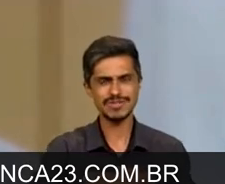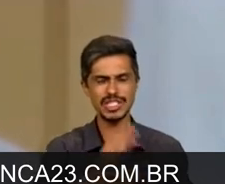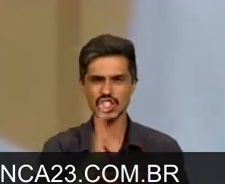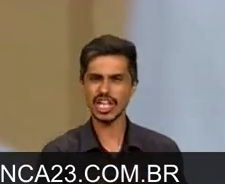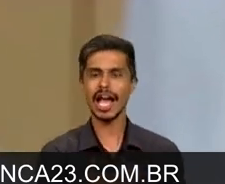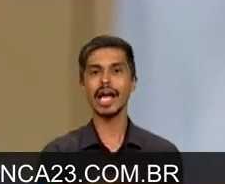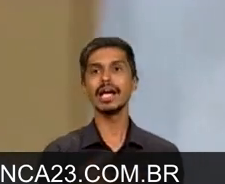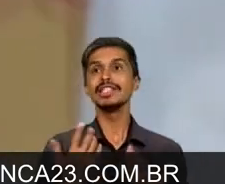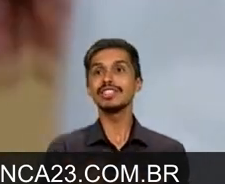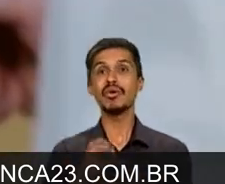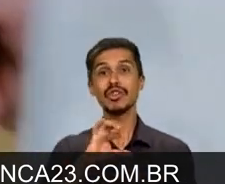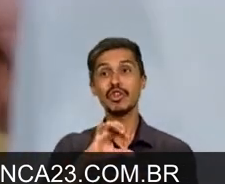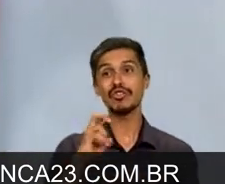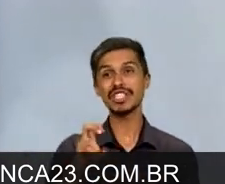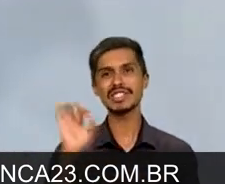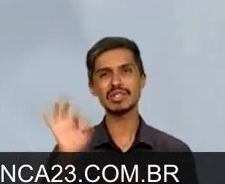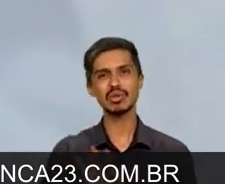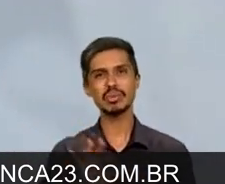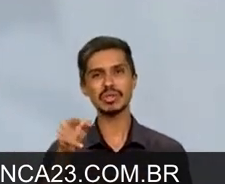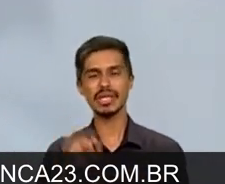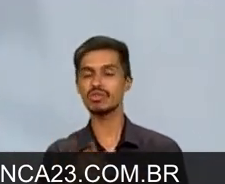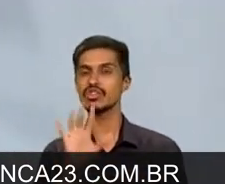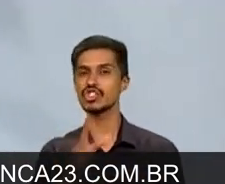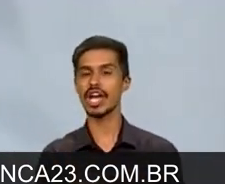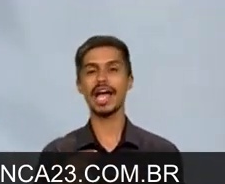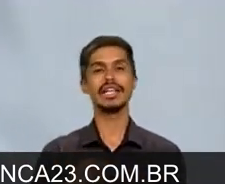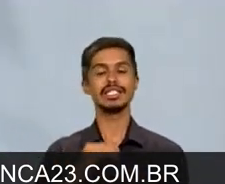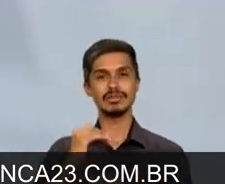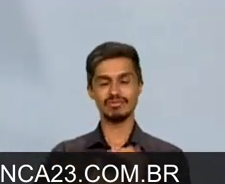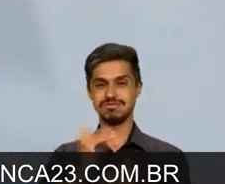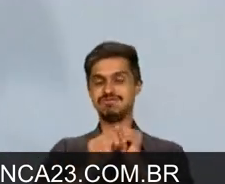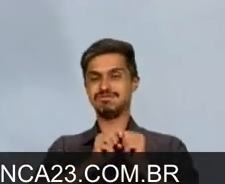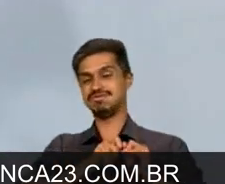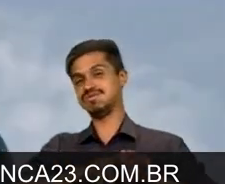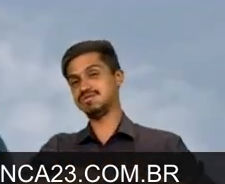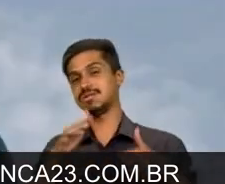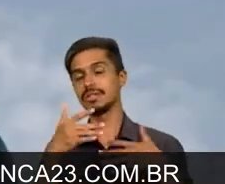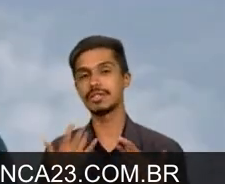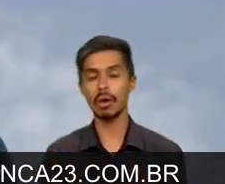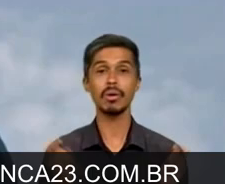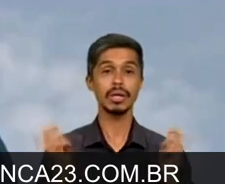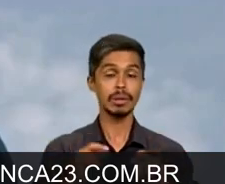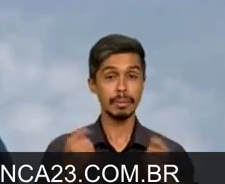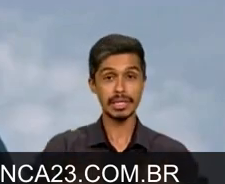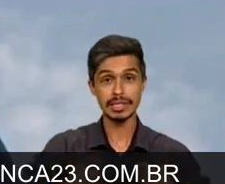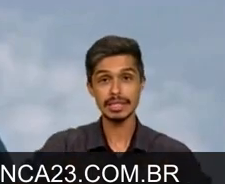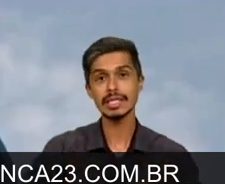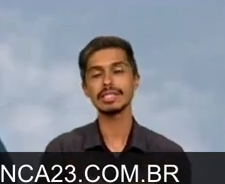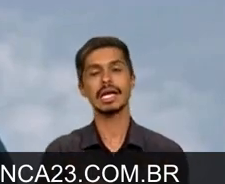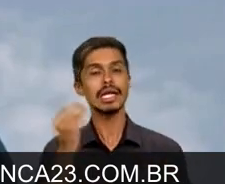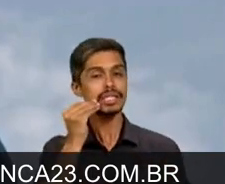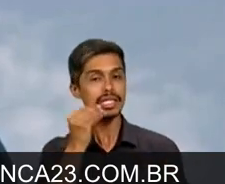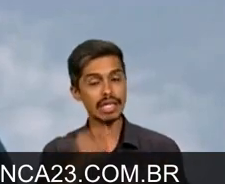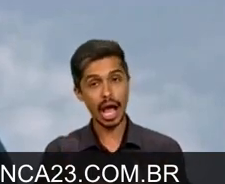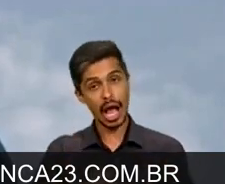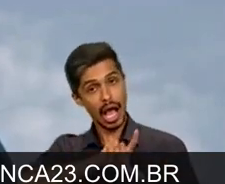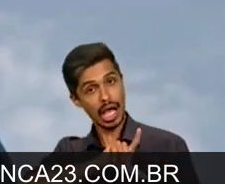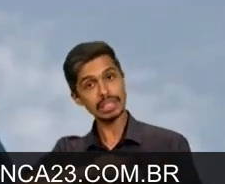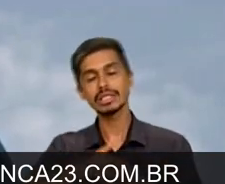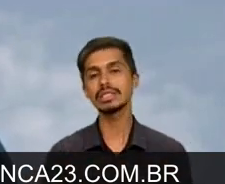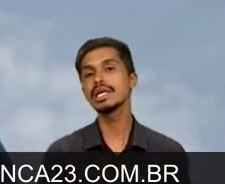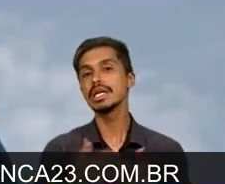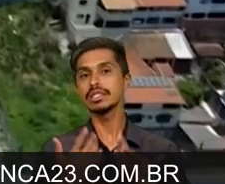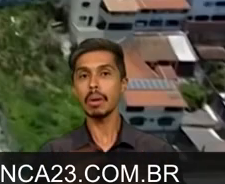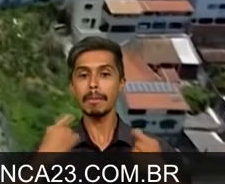em fase avançada, o que dificulta muito o tratamento e uma possível cura. Por isso, a campanha do Novembro Azul se faz